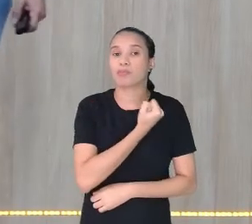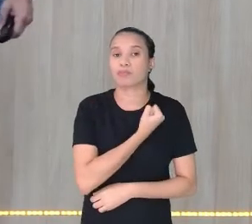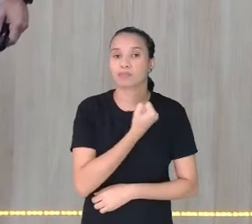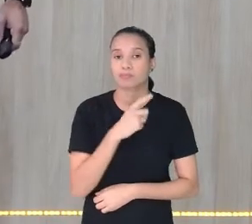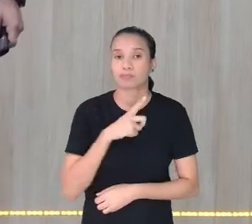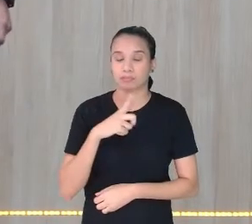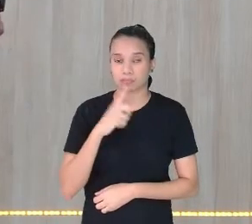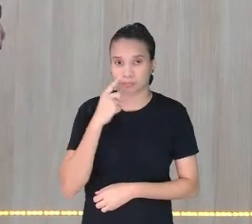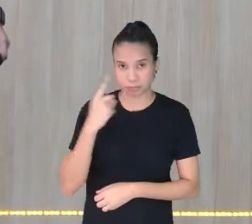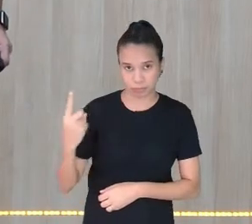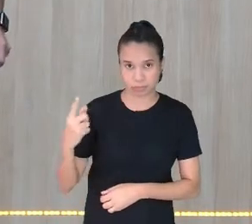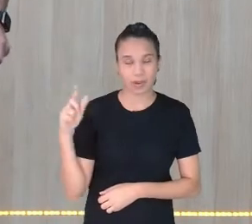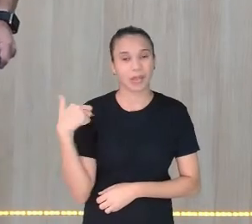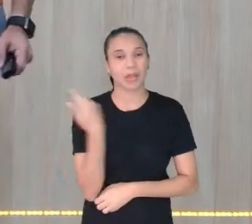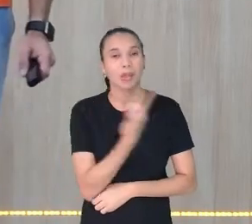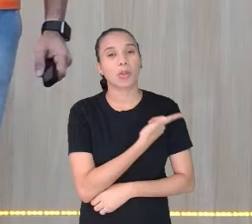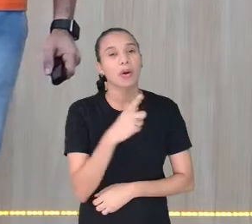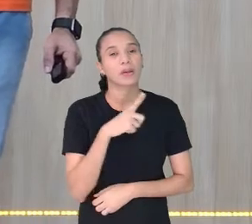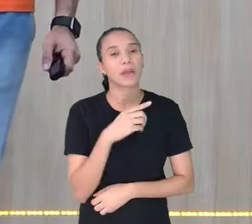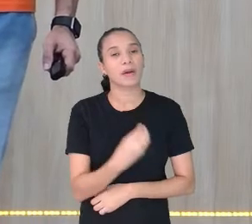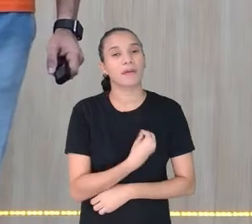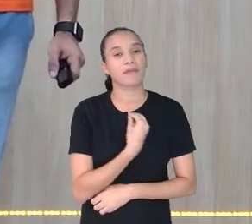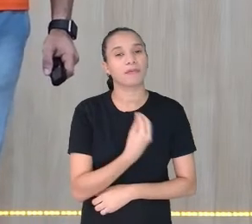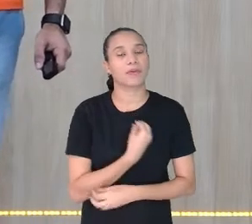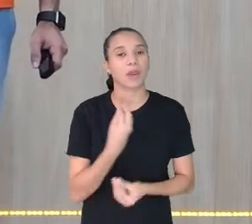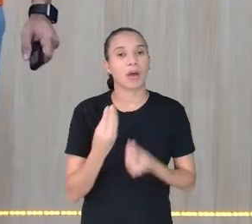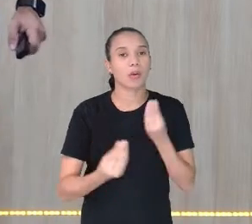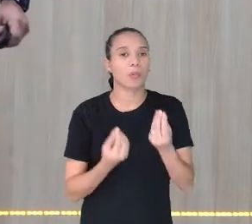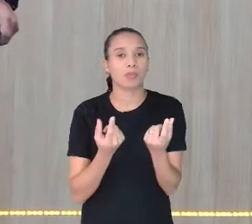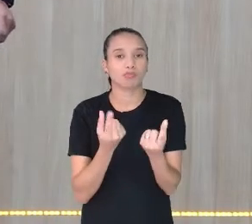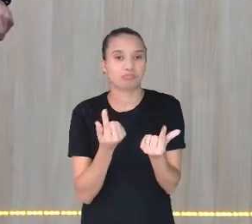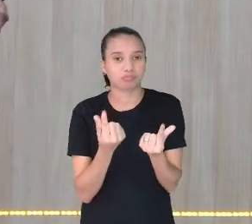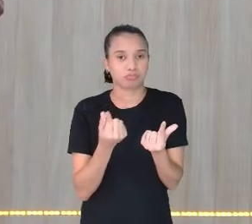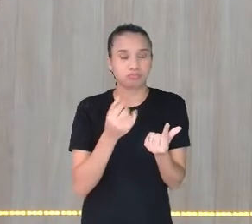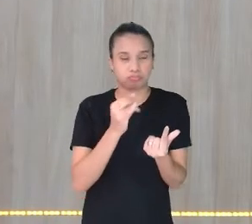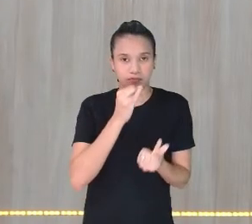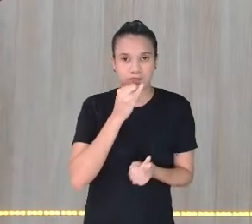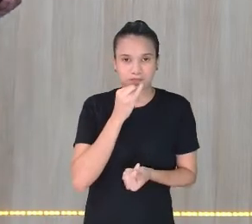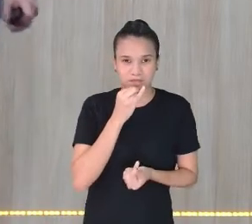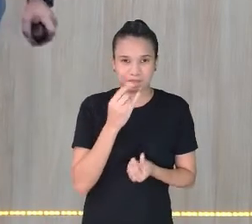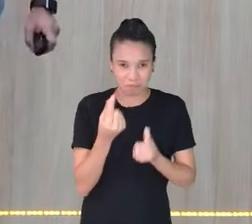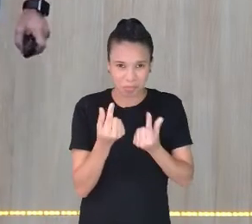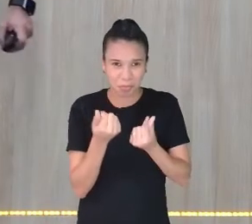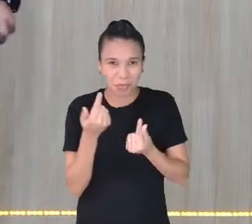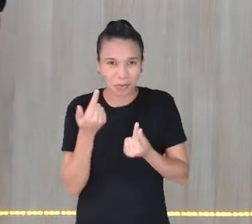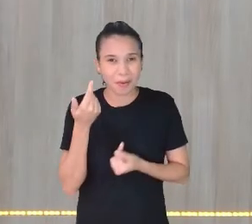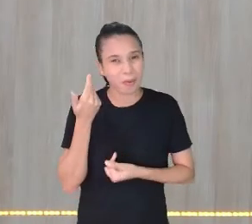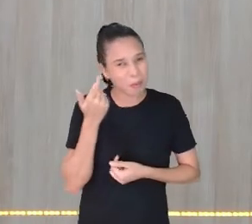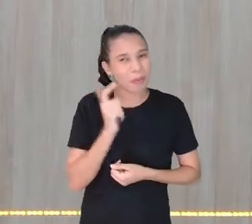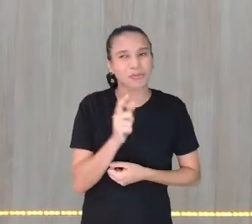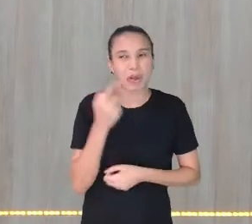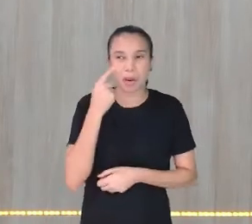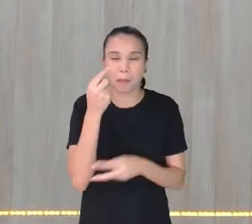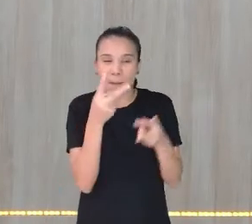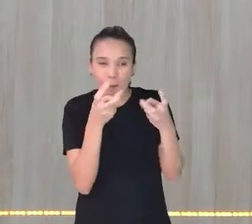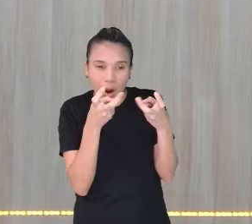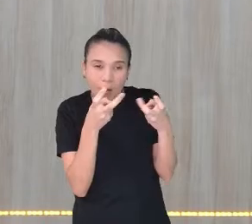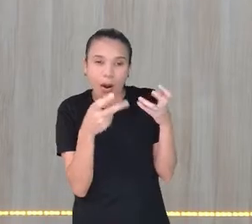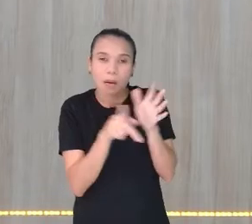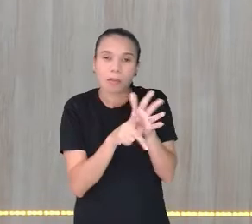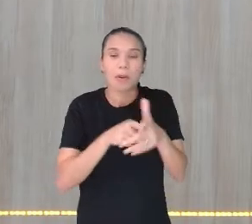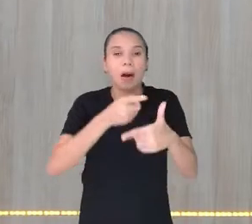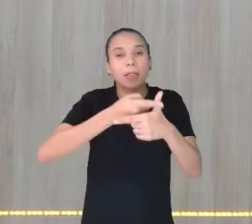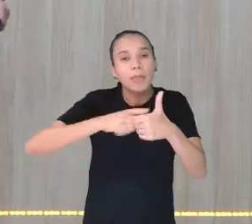decimal. Quando a gente pega o dinheiro, por exemplo, né, a gente consegue verificar essa